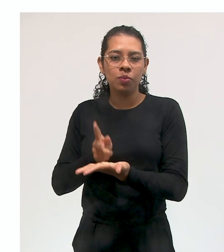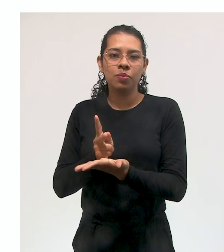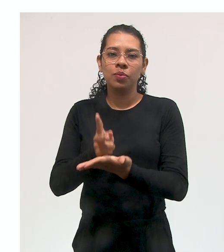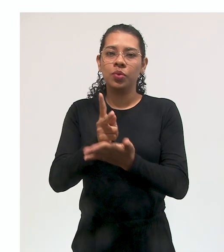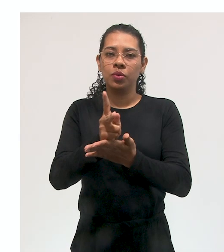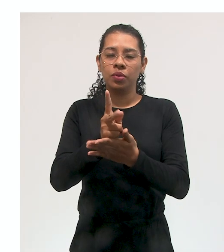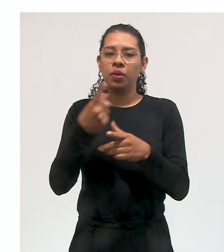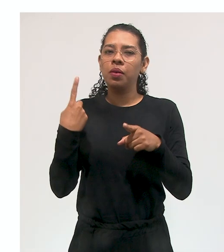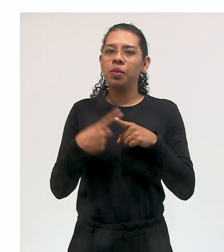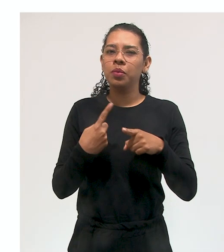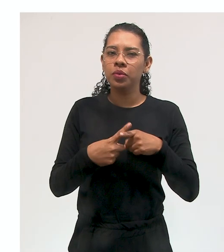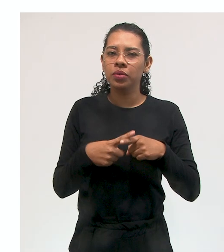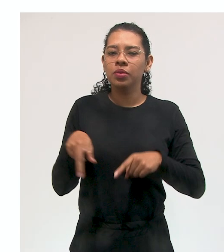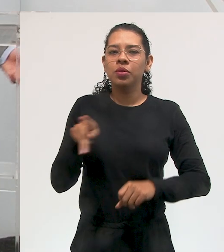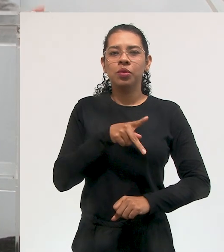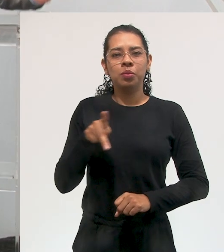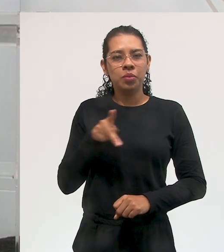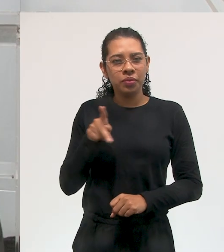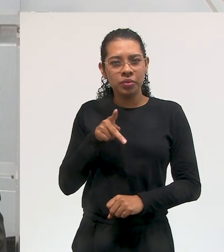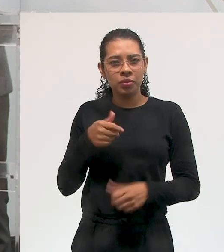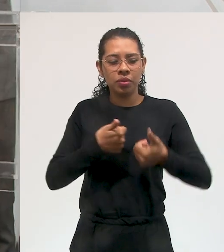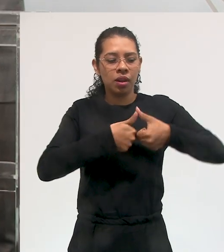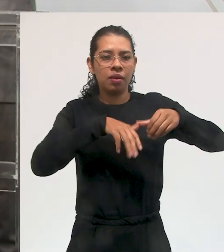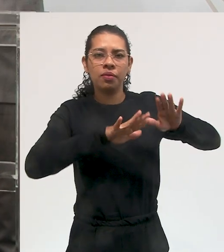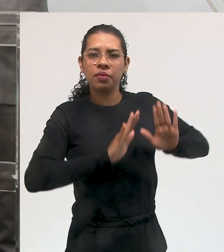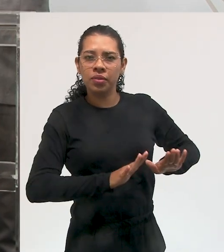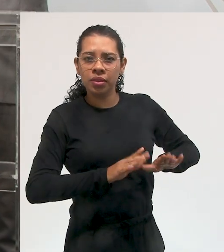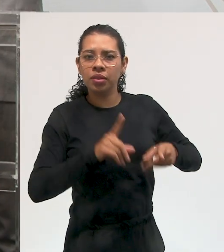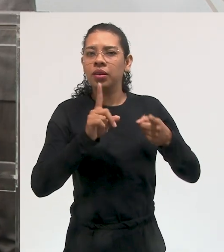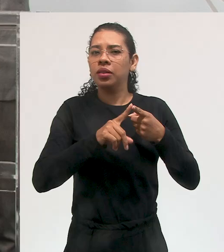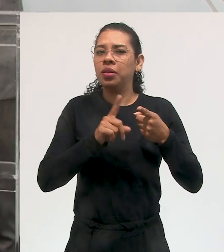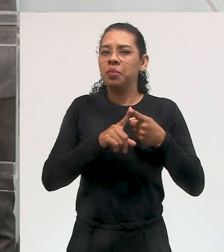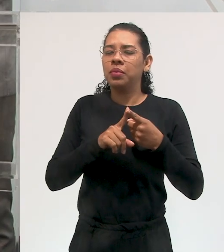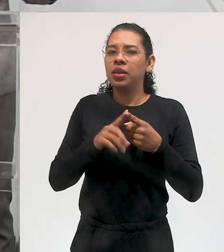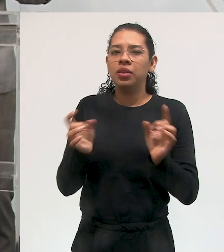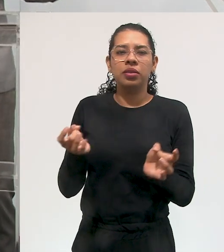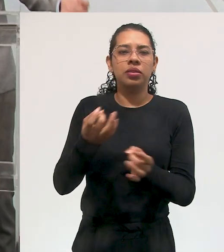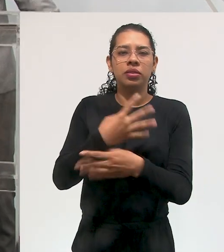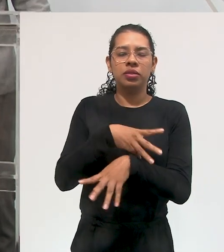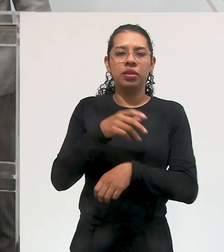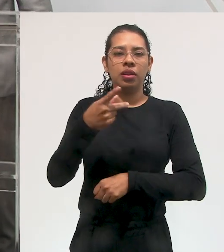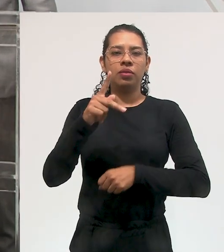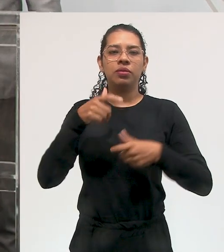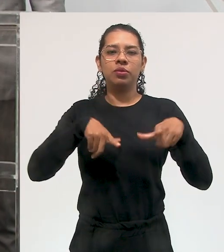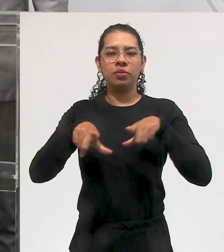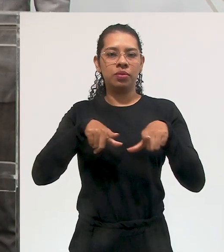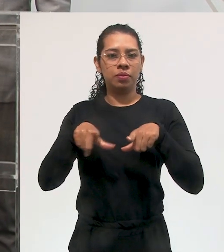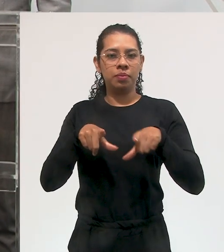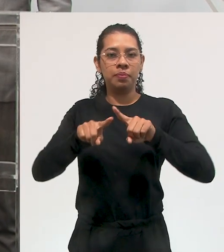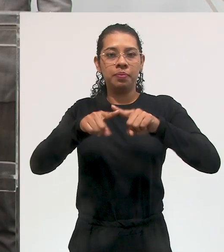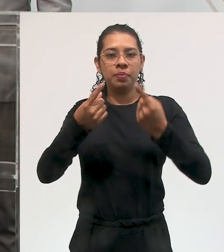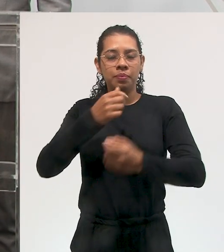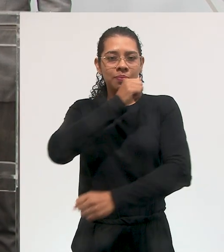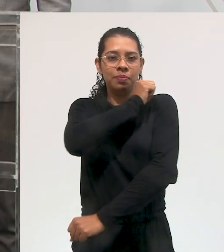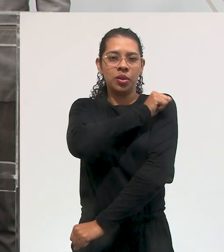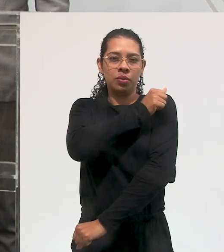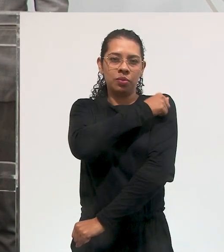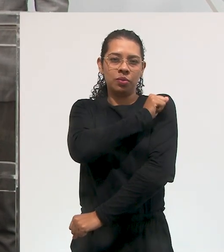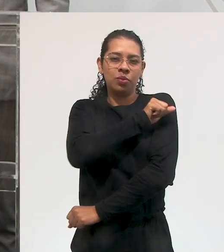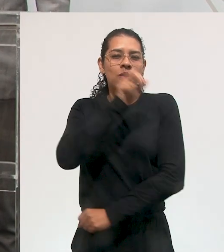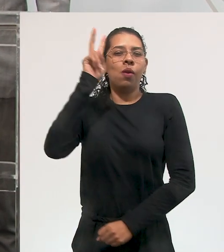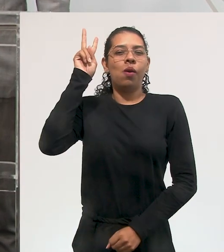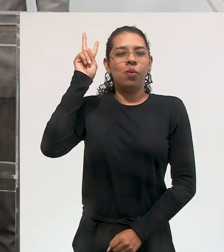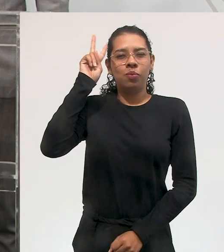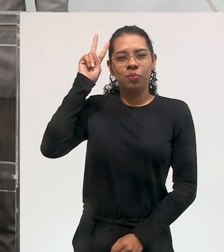continuada é a escola. Por quê? Os professores aposentam, eles ficam, eles saem. Só que na formação continuada, sempre o aluno